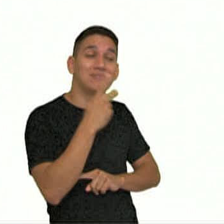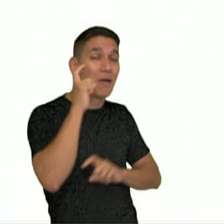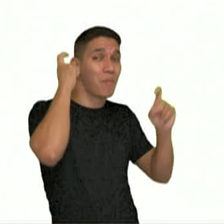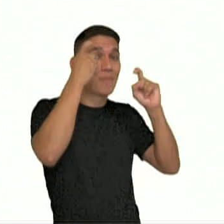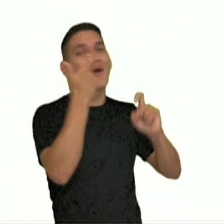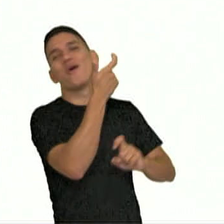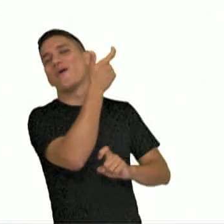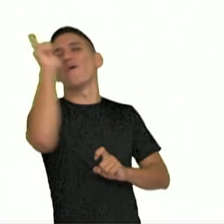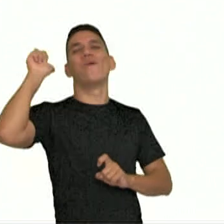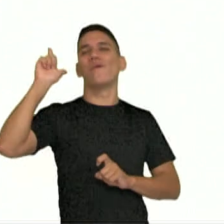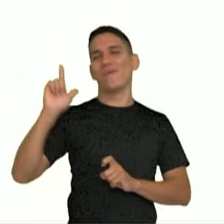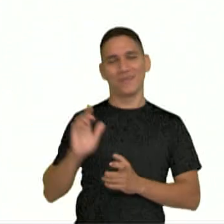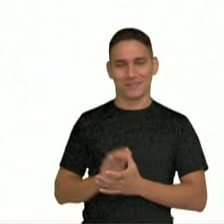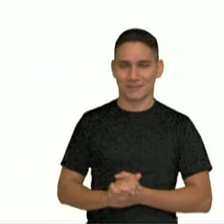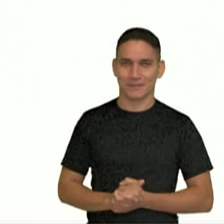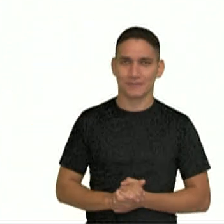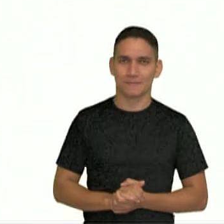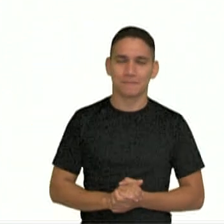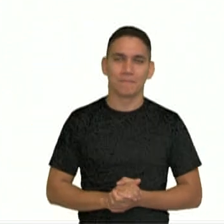receber